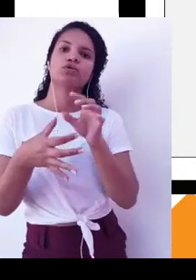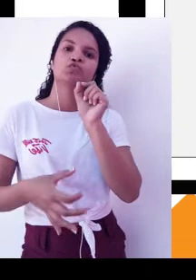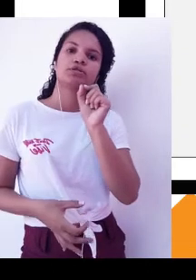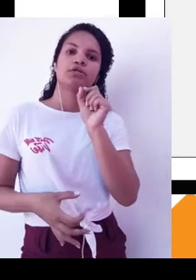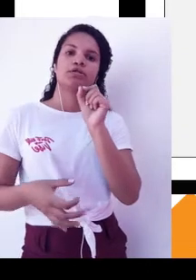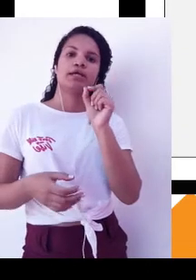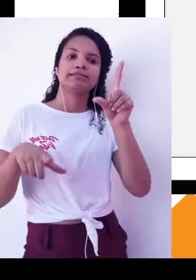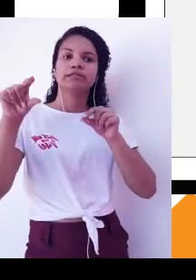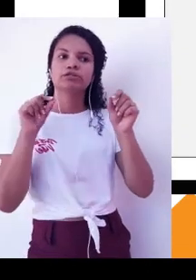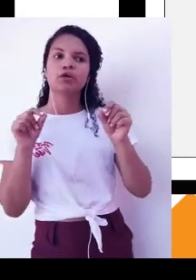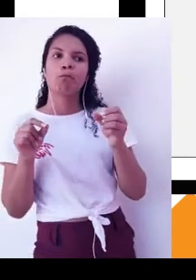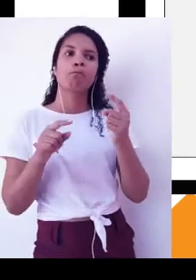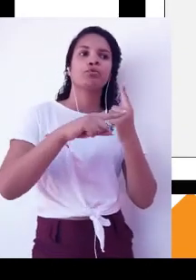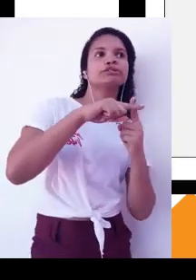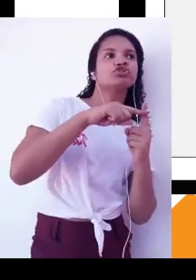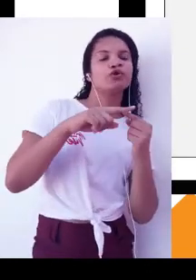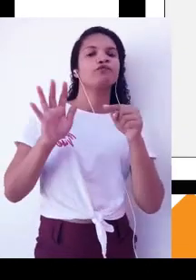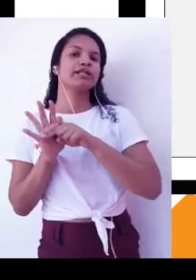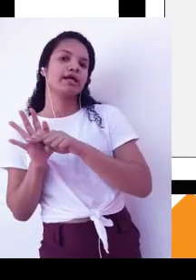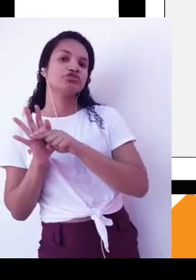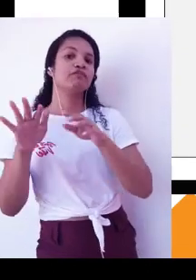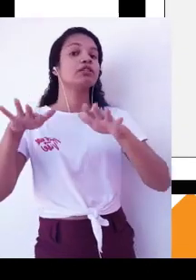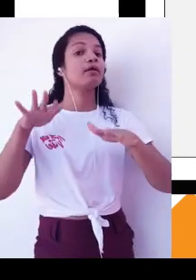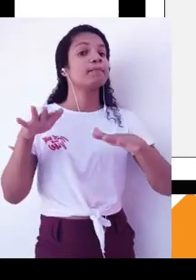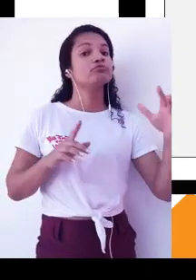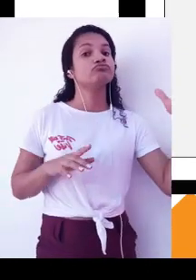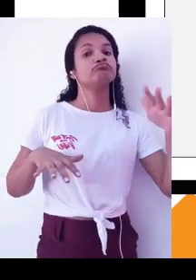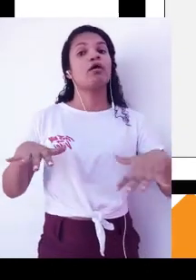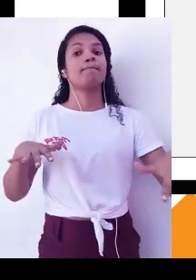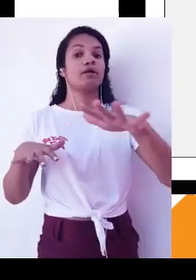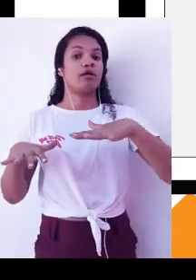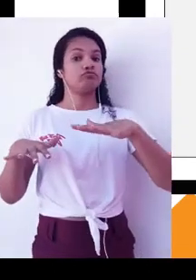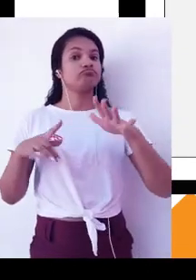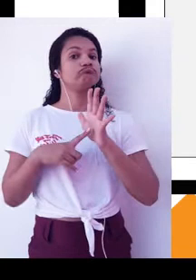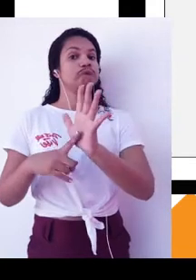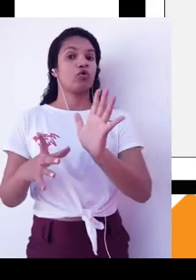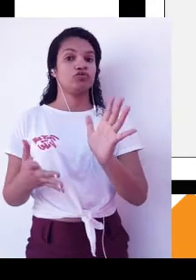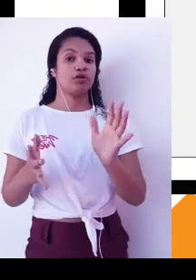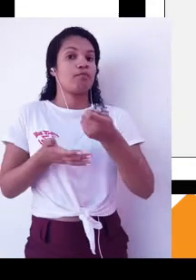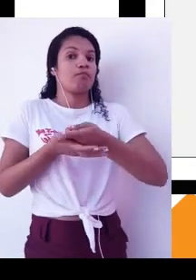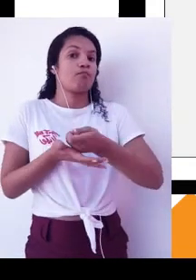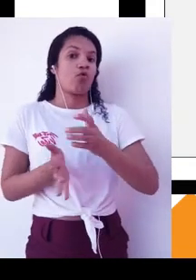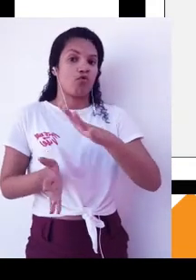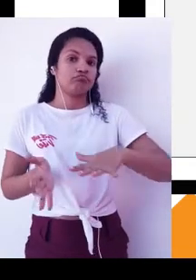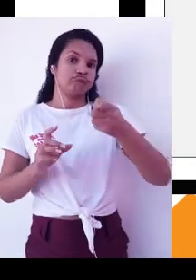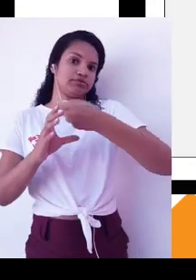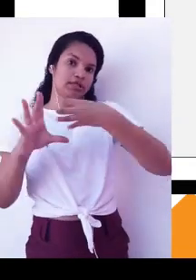à seleção positiva ou negativa que as condições ambientais impõem a variabilidade, impõem as